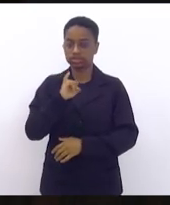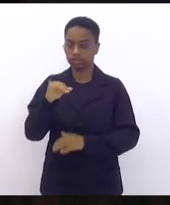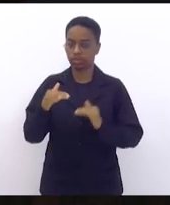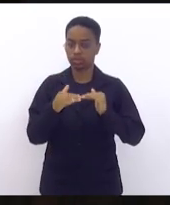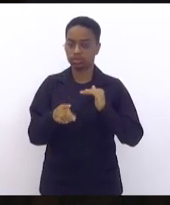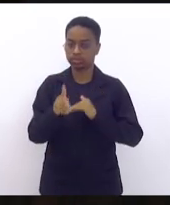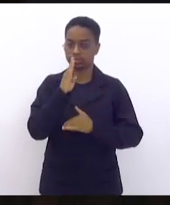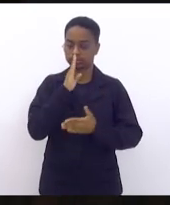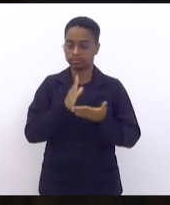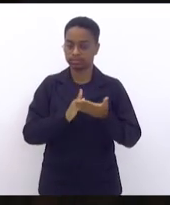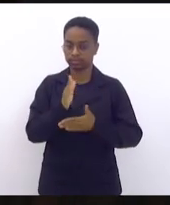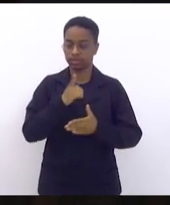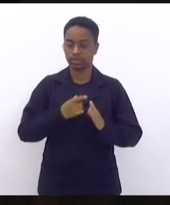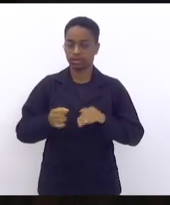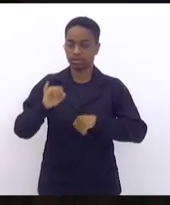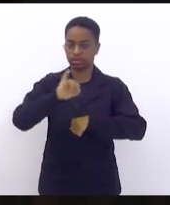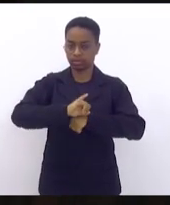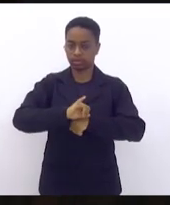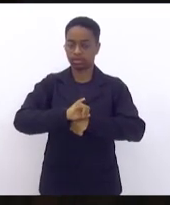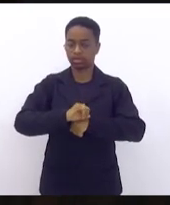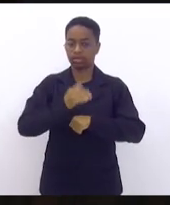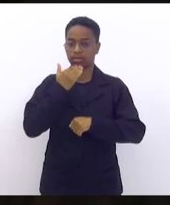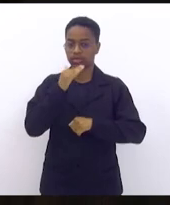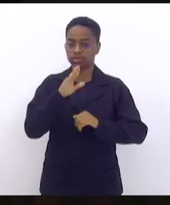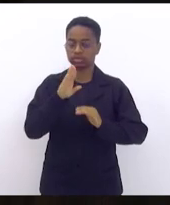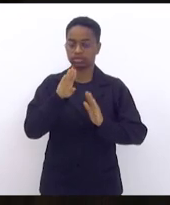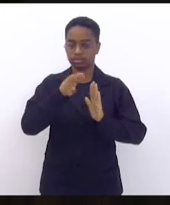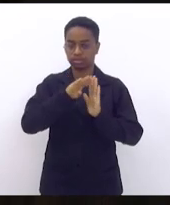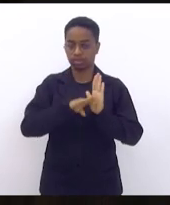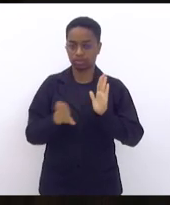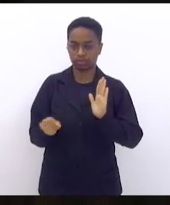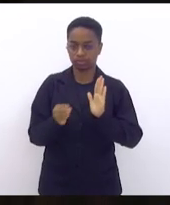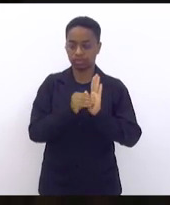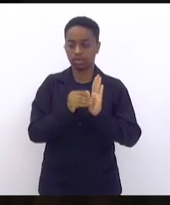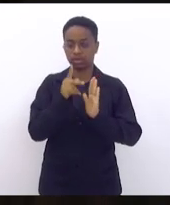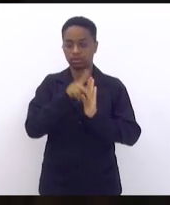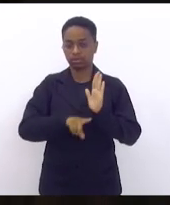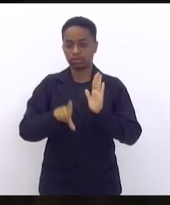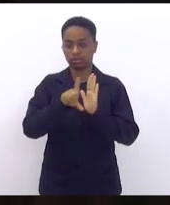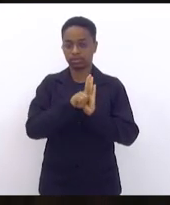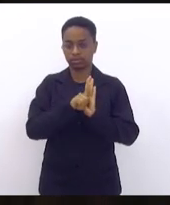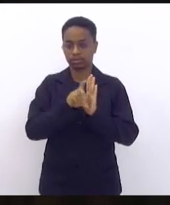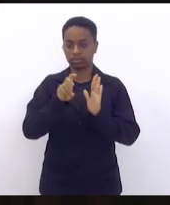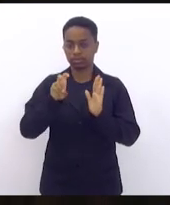estão, aprovado. Há sobre a lei requerimento de inclusão na ordem do dia do projeto